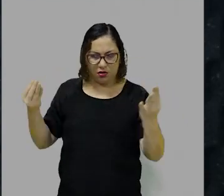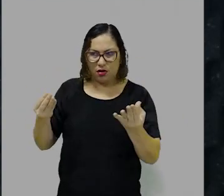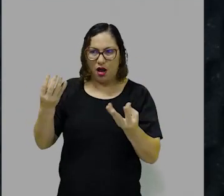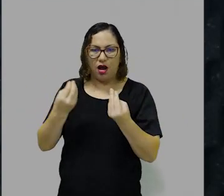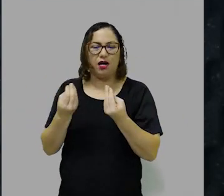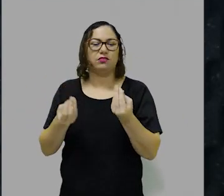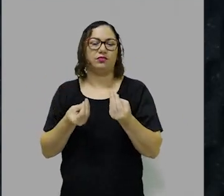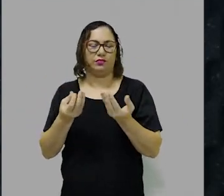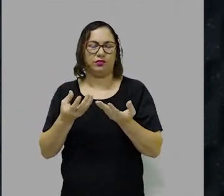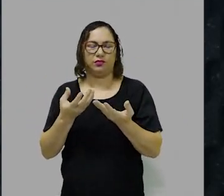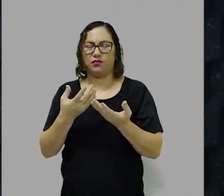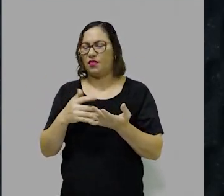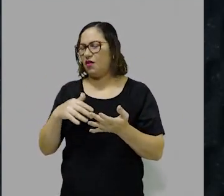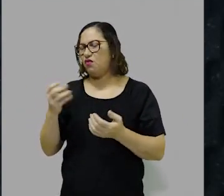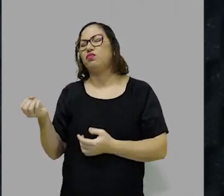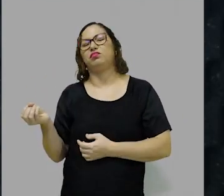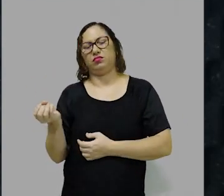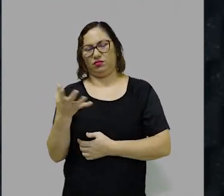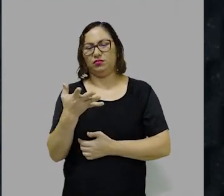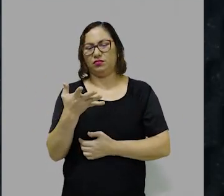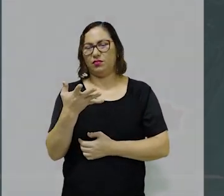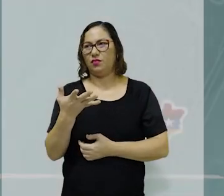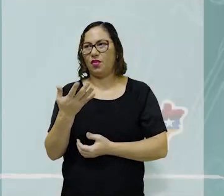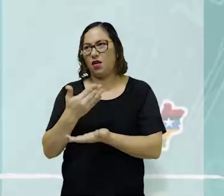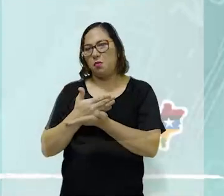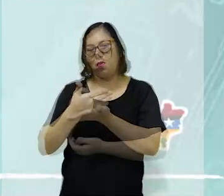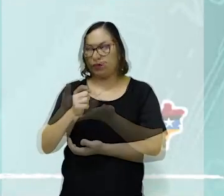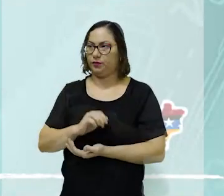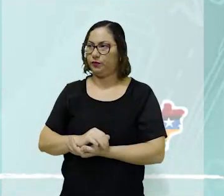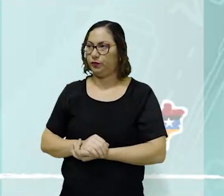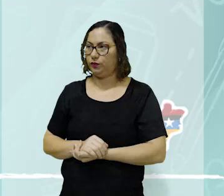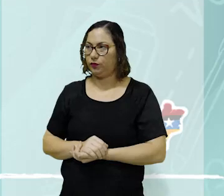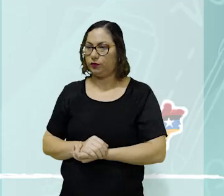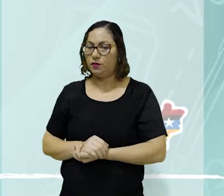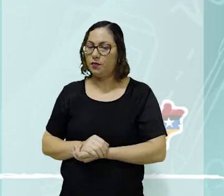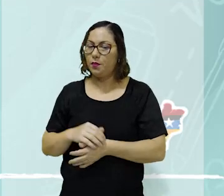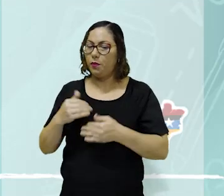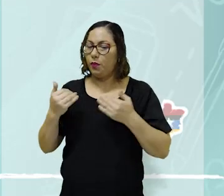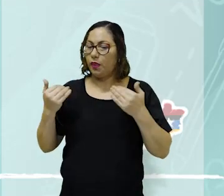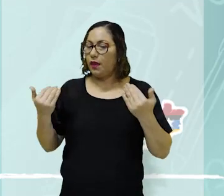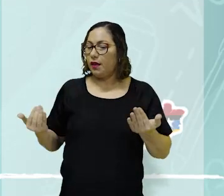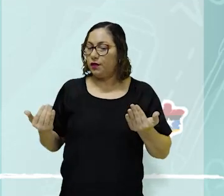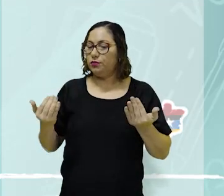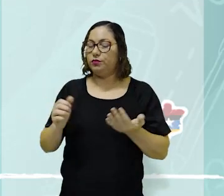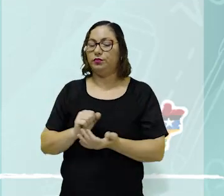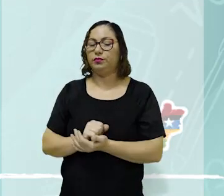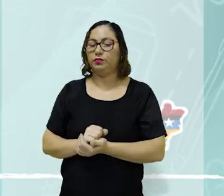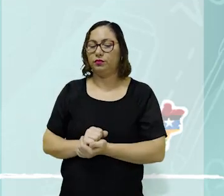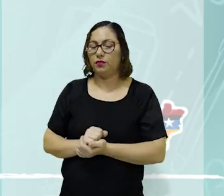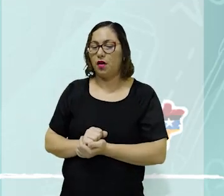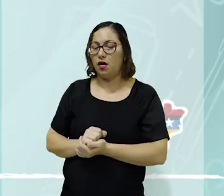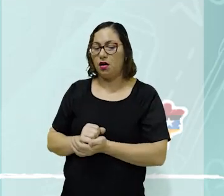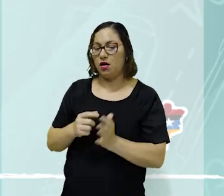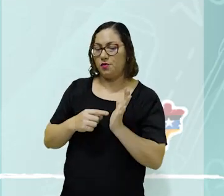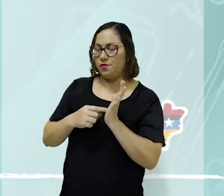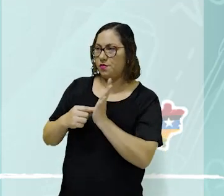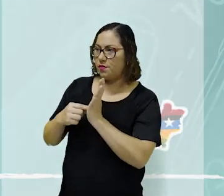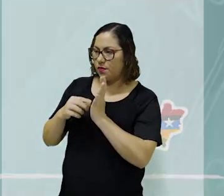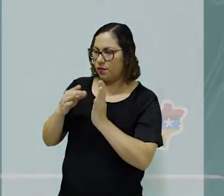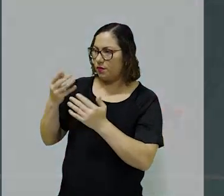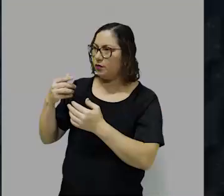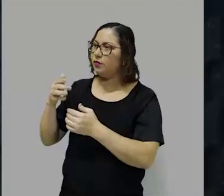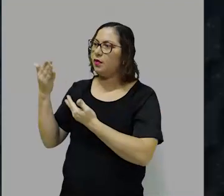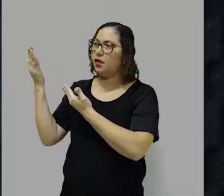mais orgânico, foi uma inovação para o início do século. Então, a gente passa mais um detalhe da obra do